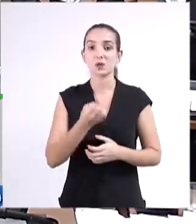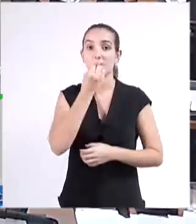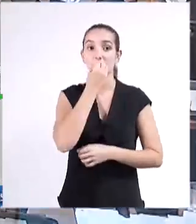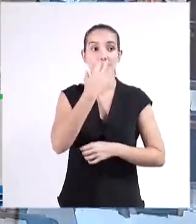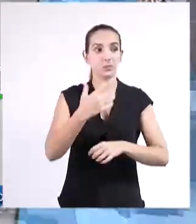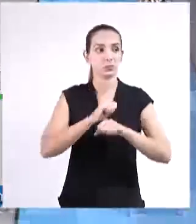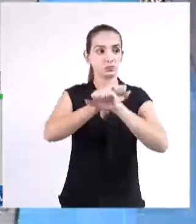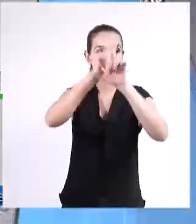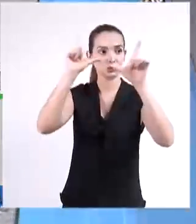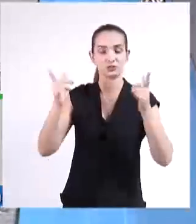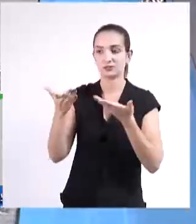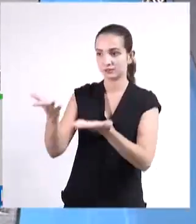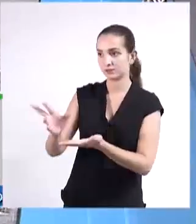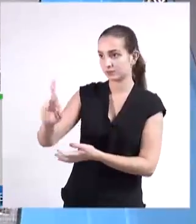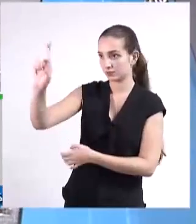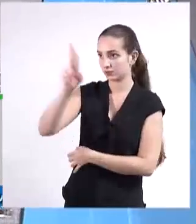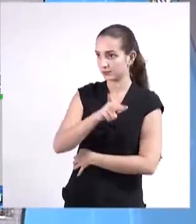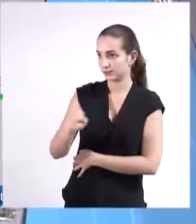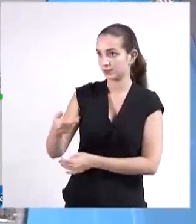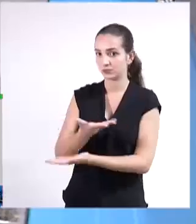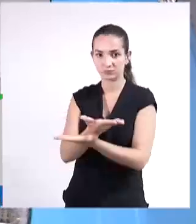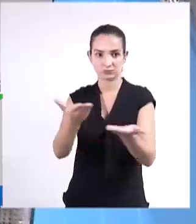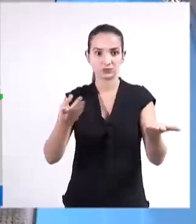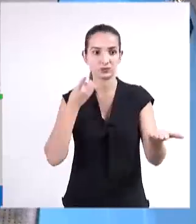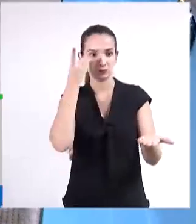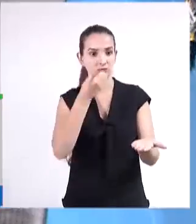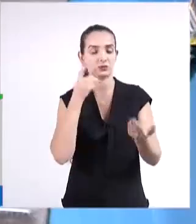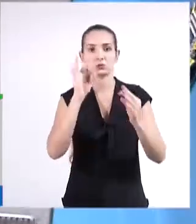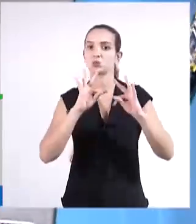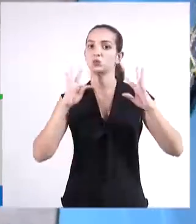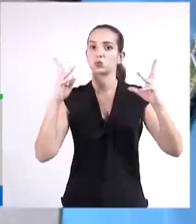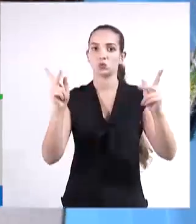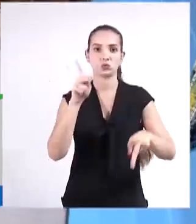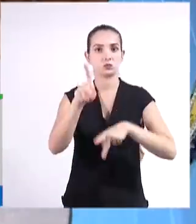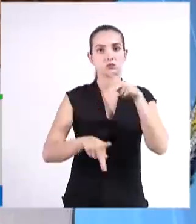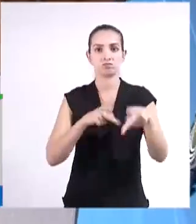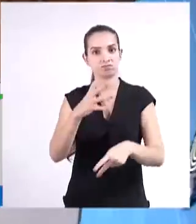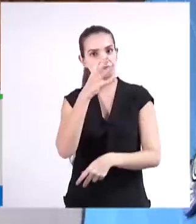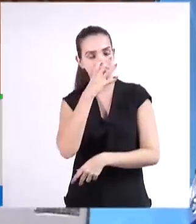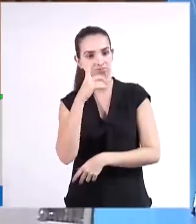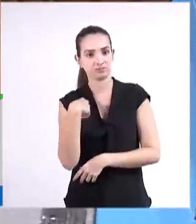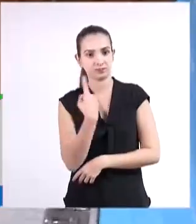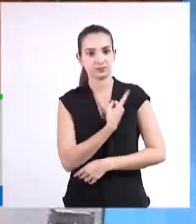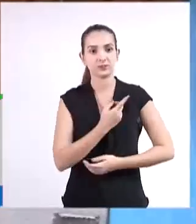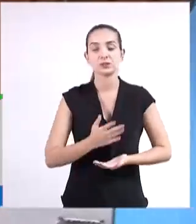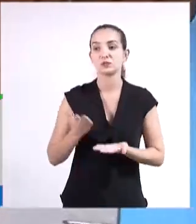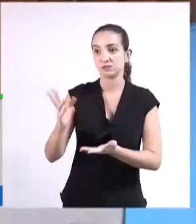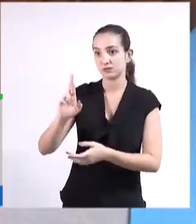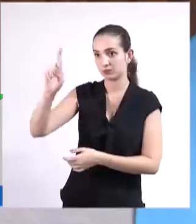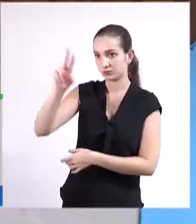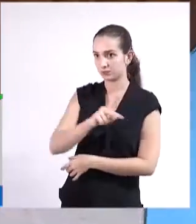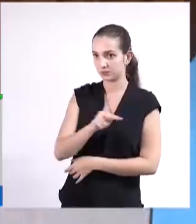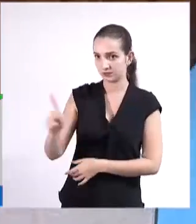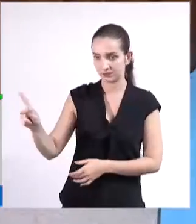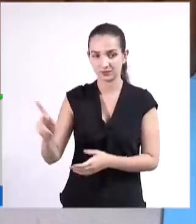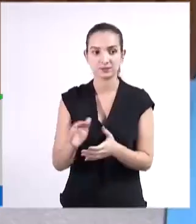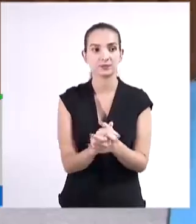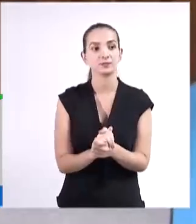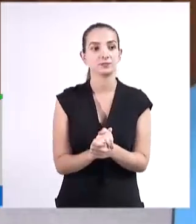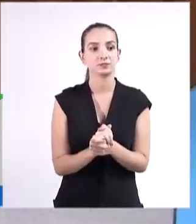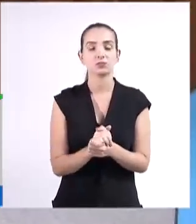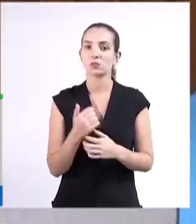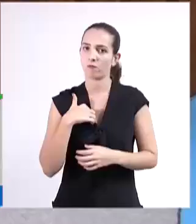Bom dia, senhor presidente, senhores deputados, população que nos assiste. Senhor presidente, vou ser breve, não vou